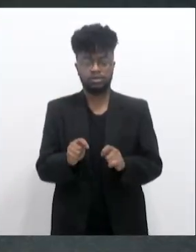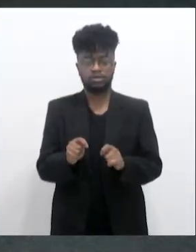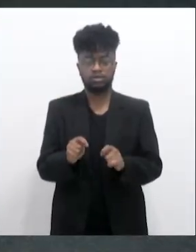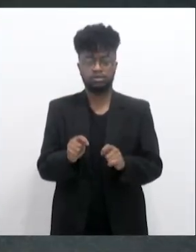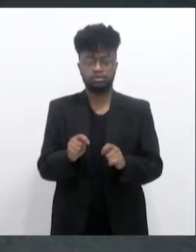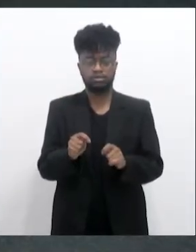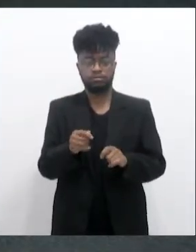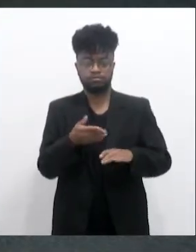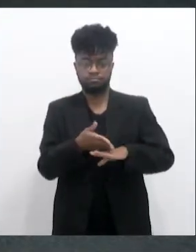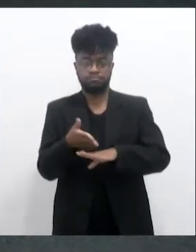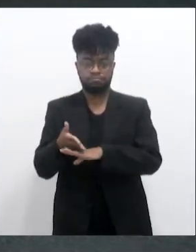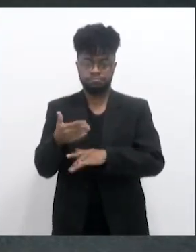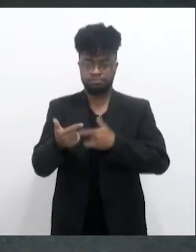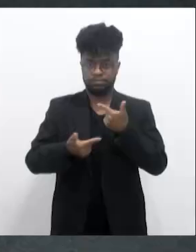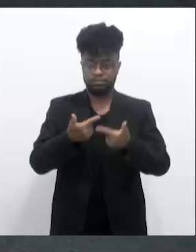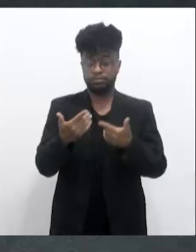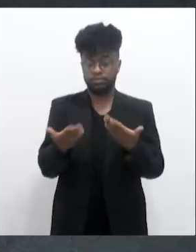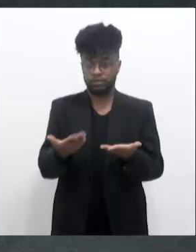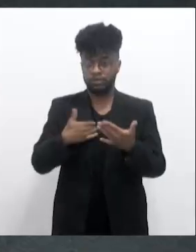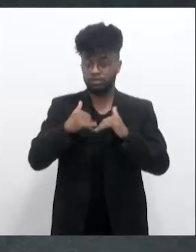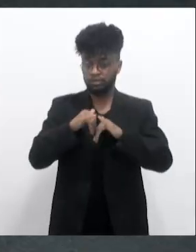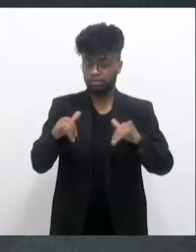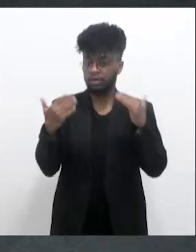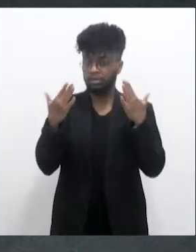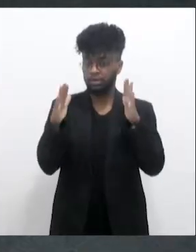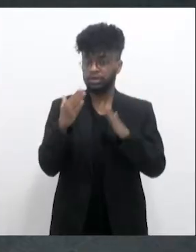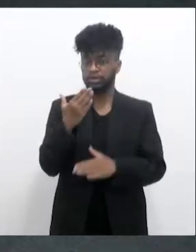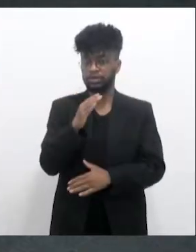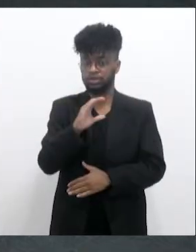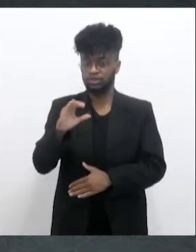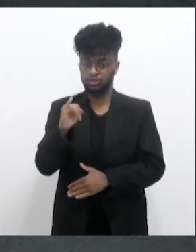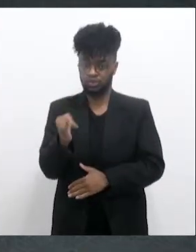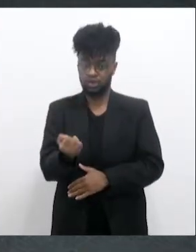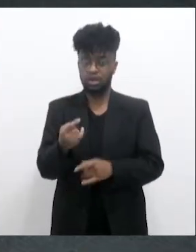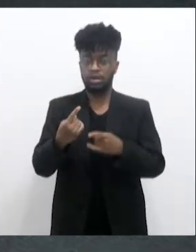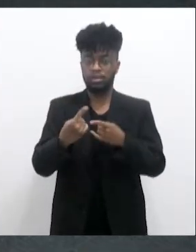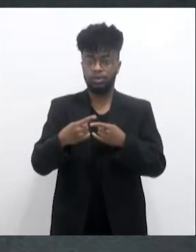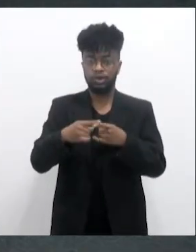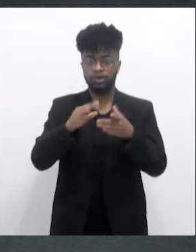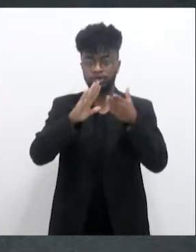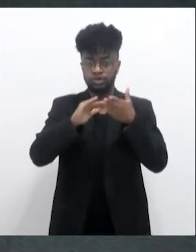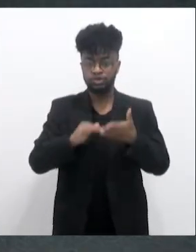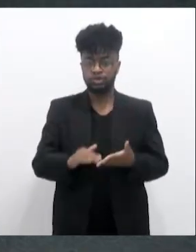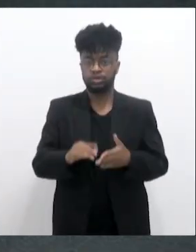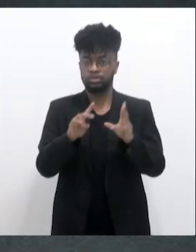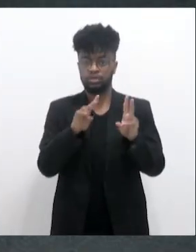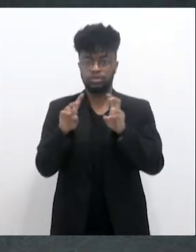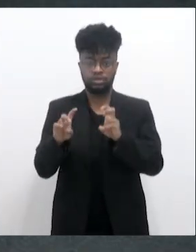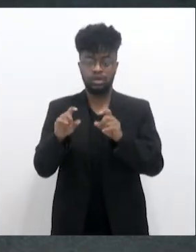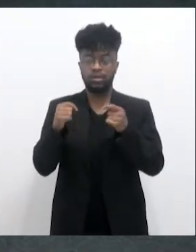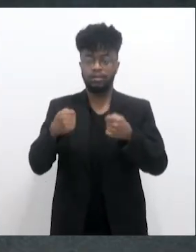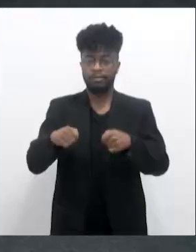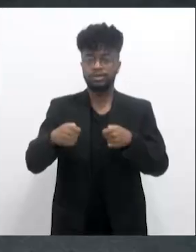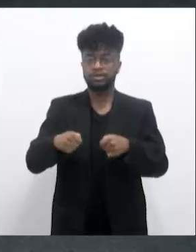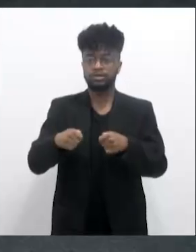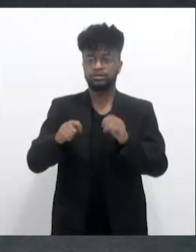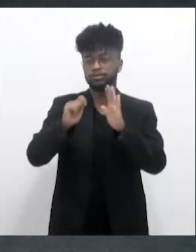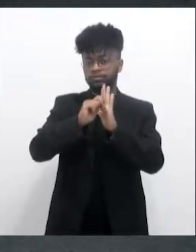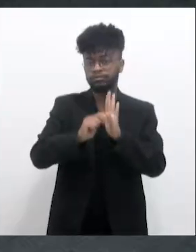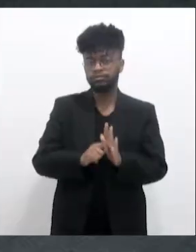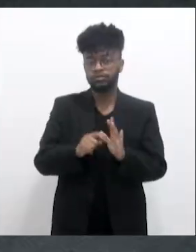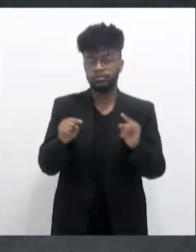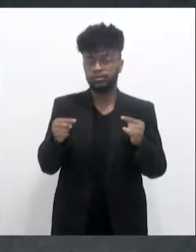para essa prescrição. Então parabenizo a CCJ pela supressão da situação de que deve ser prescrita por um